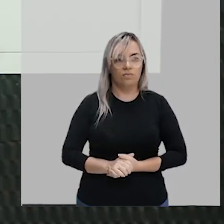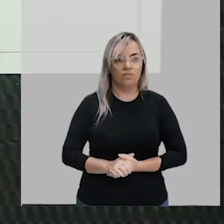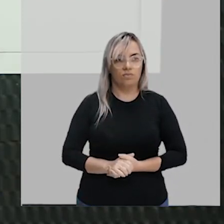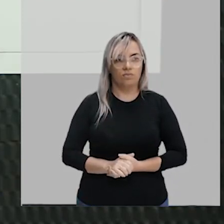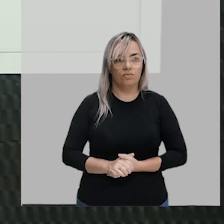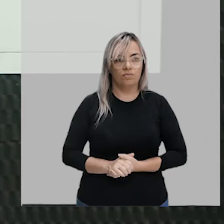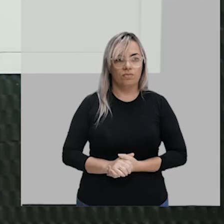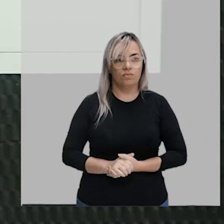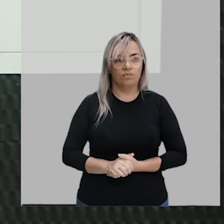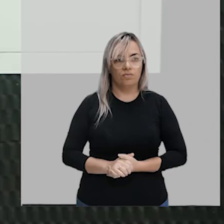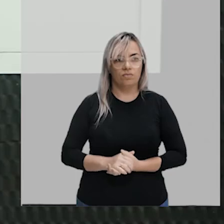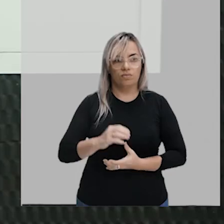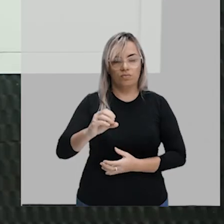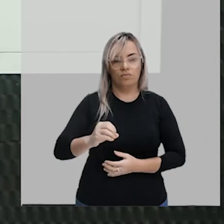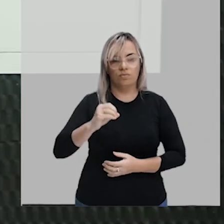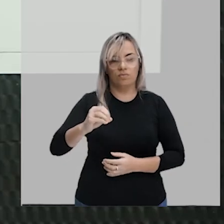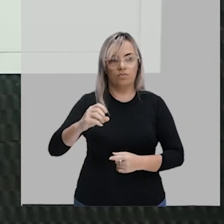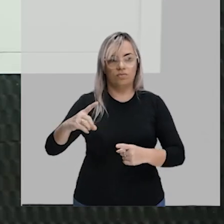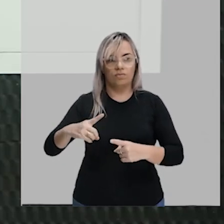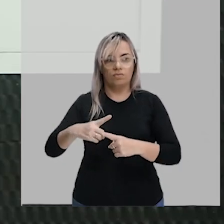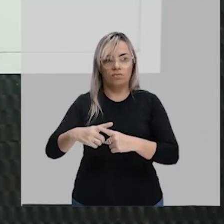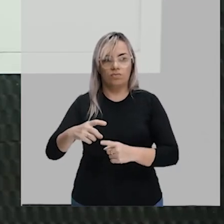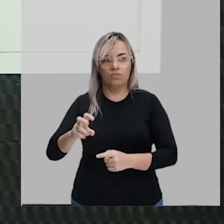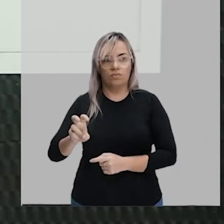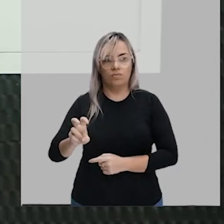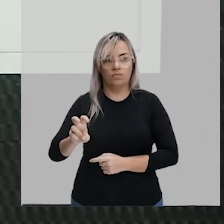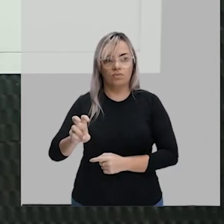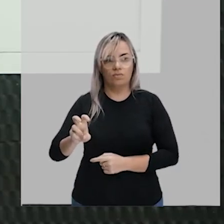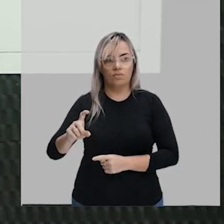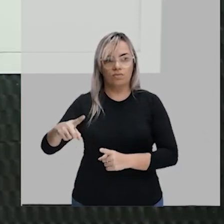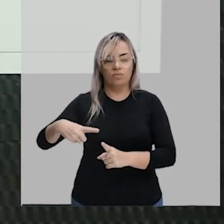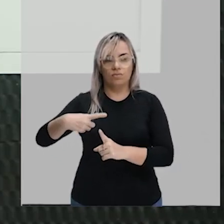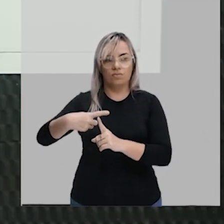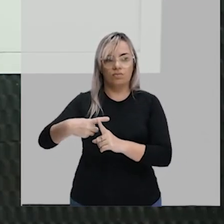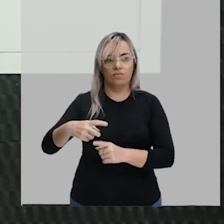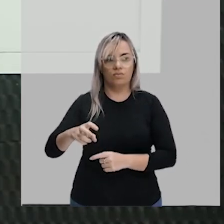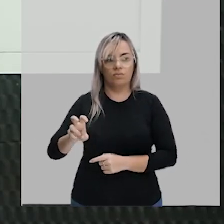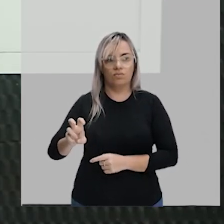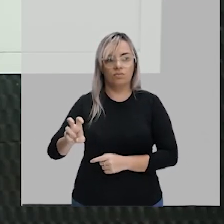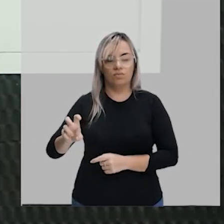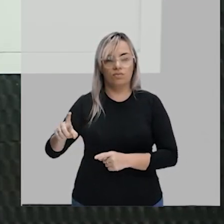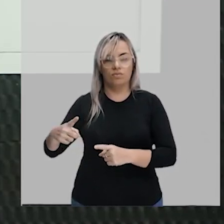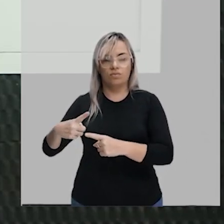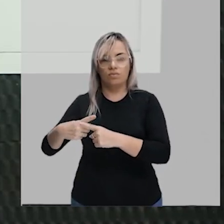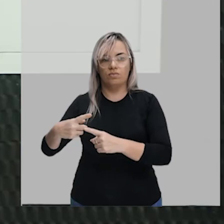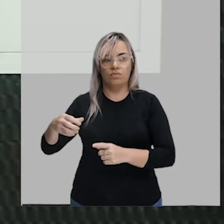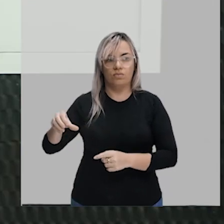0 vezes 5, mais 5 vezes 9.